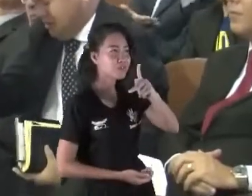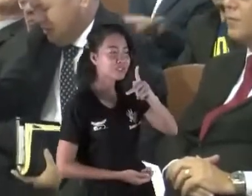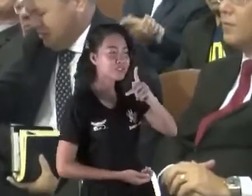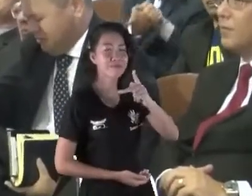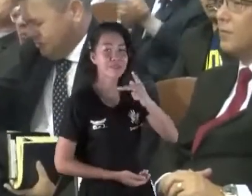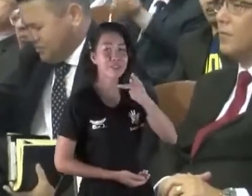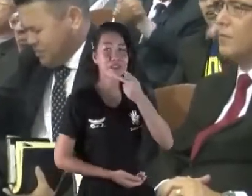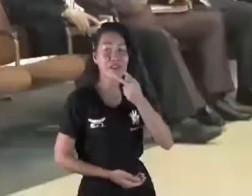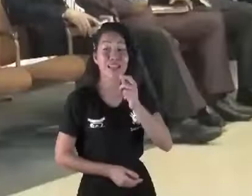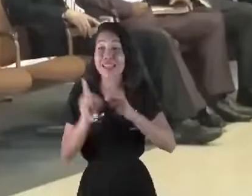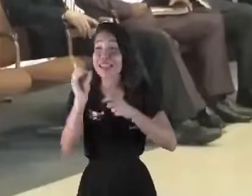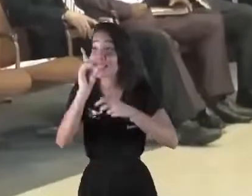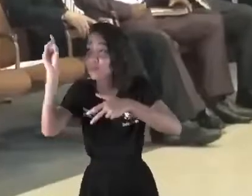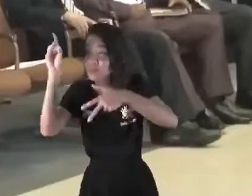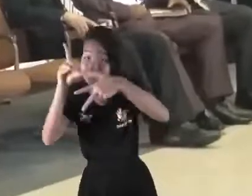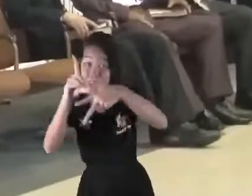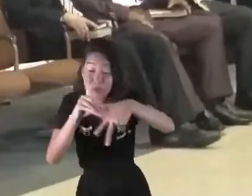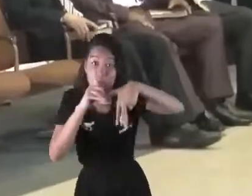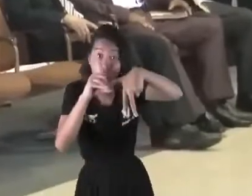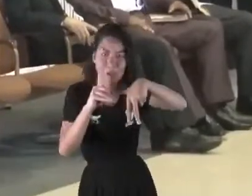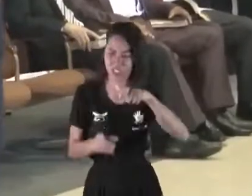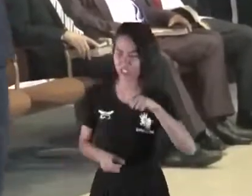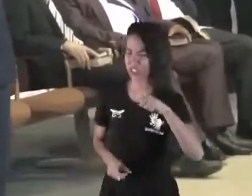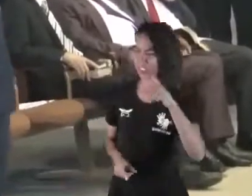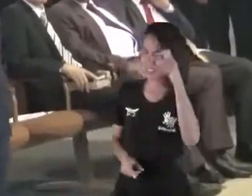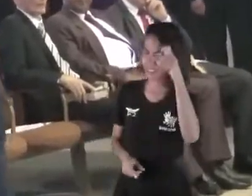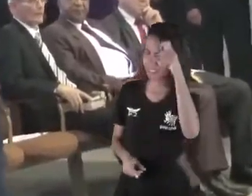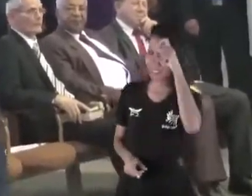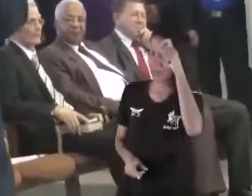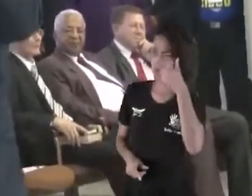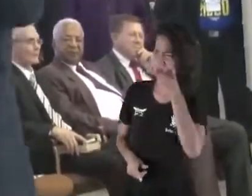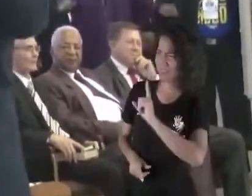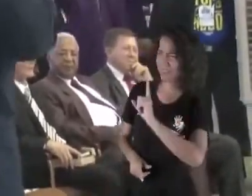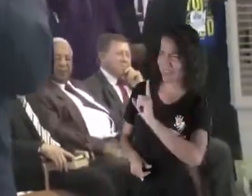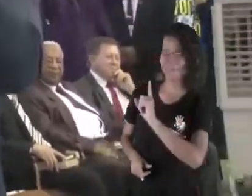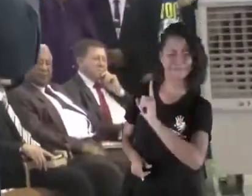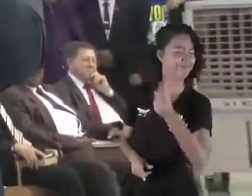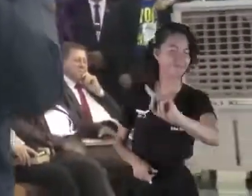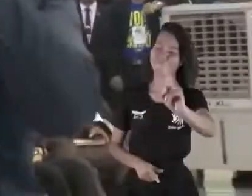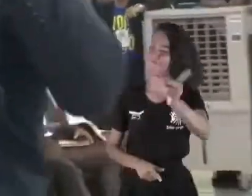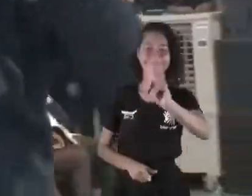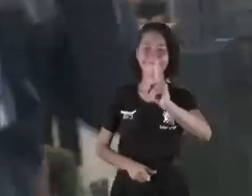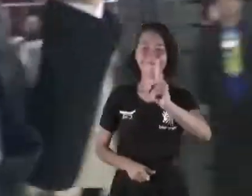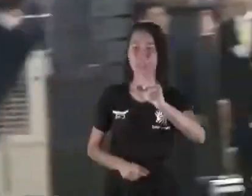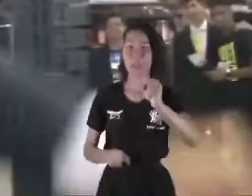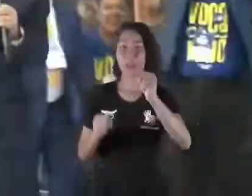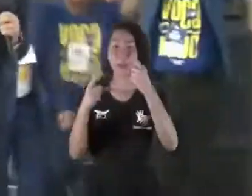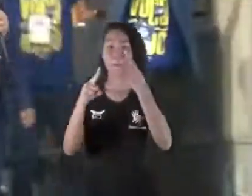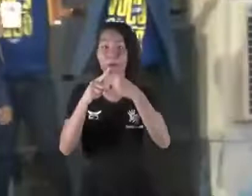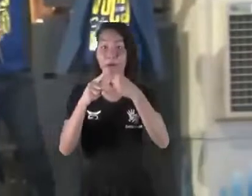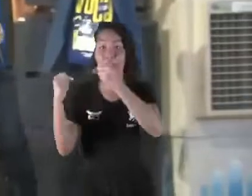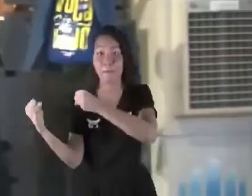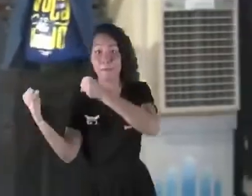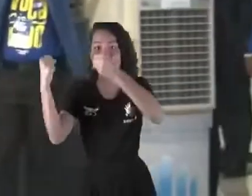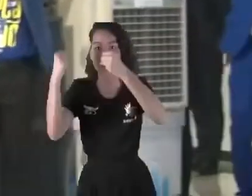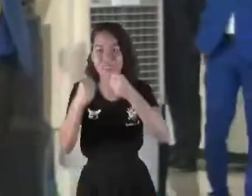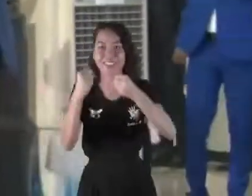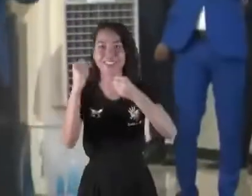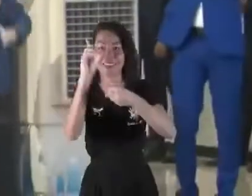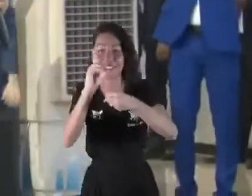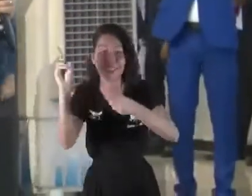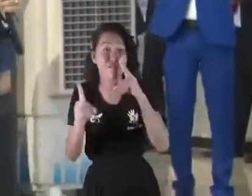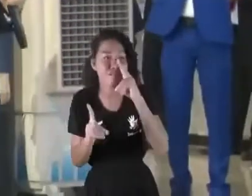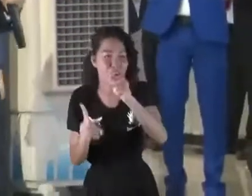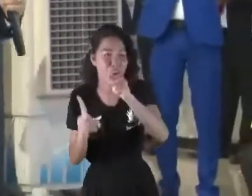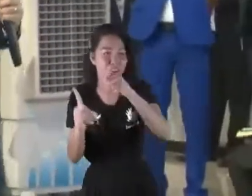ninguém vai te derrubar, ninguém vai te derrubar, ninguém vai te derrubar, ninguém vai te derrubar, ninguém vai.